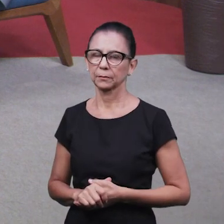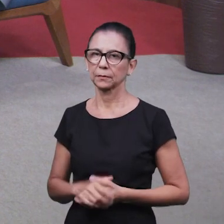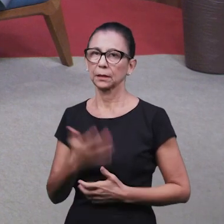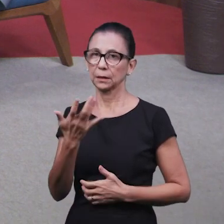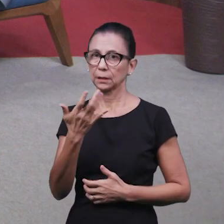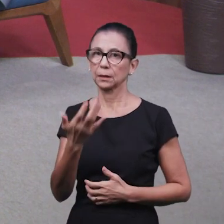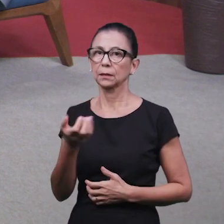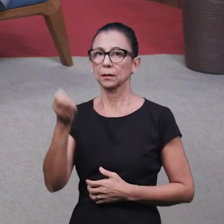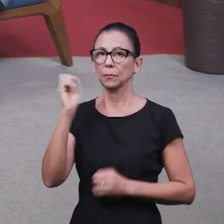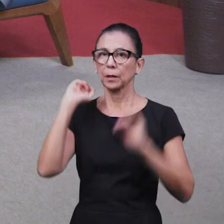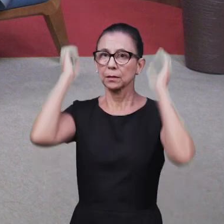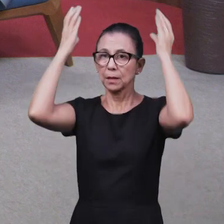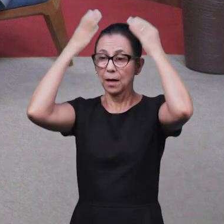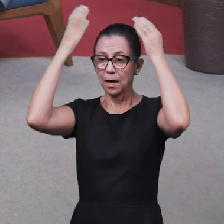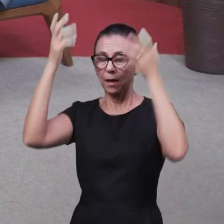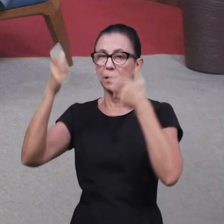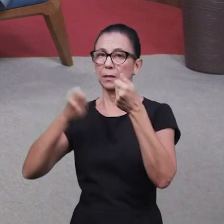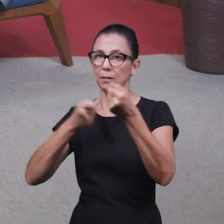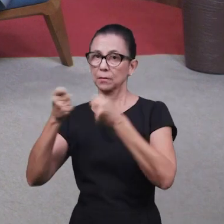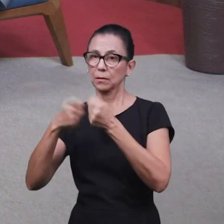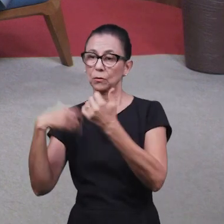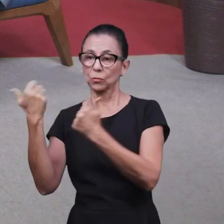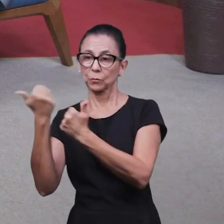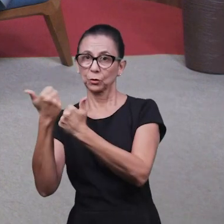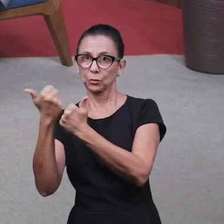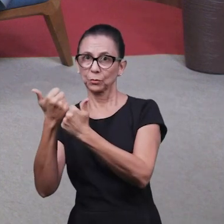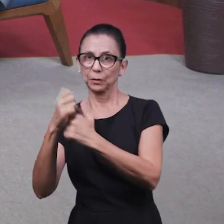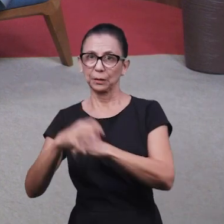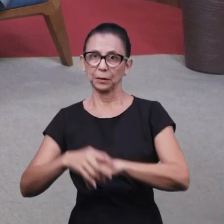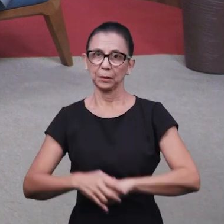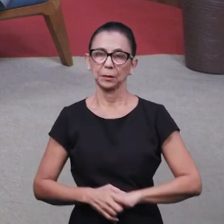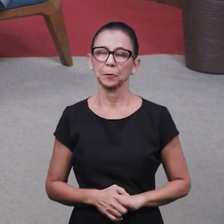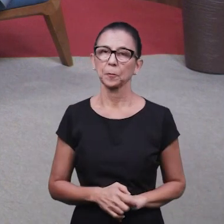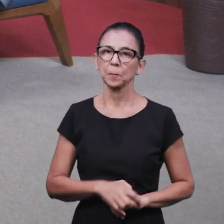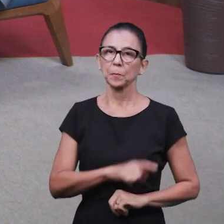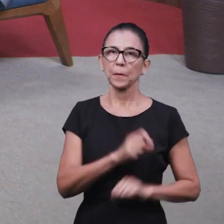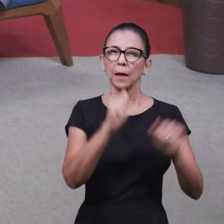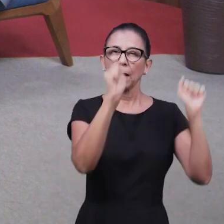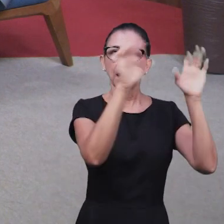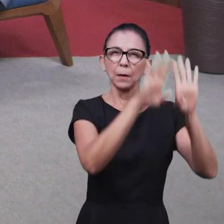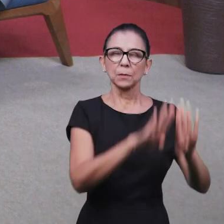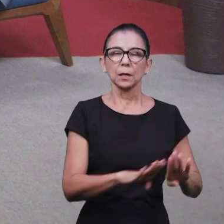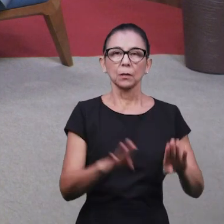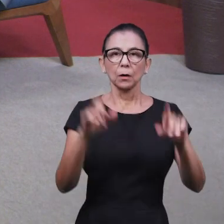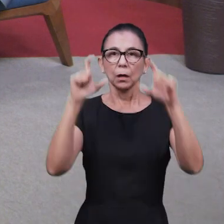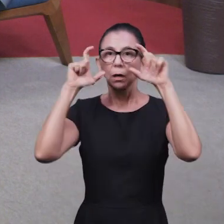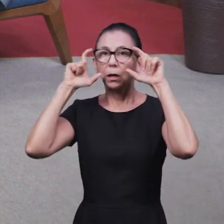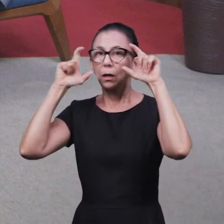é porque enquanto Absalão ambicionava o reino,